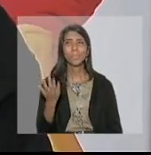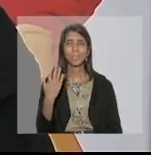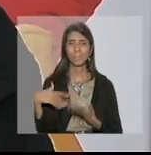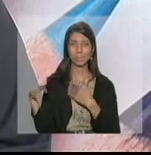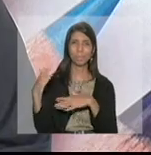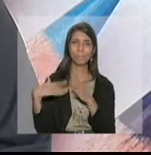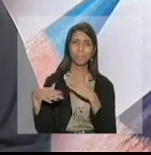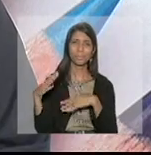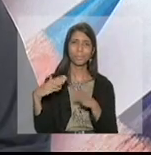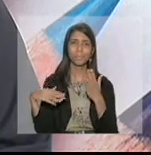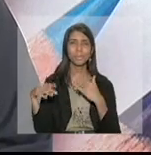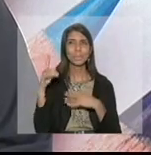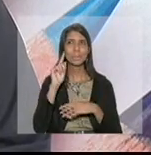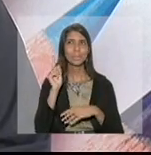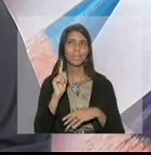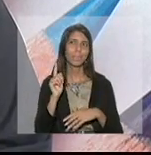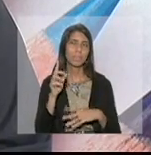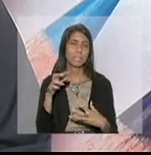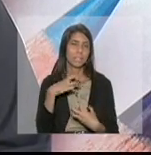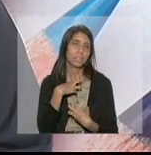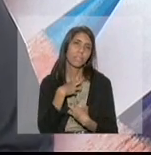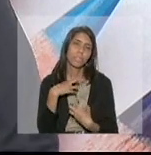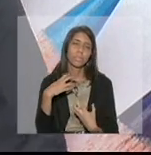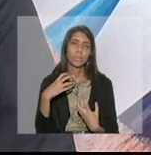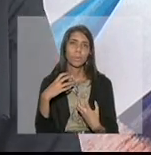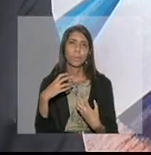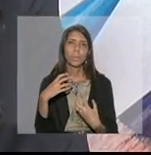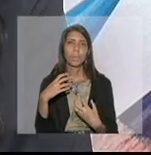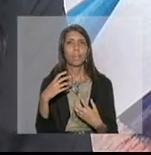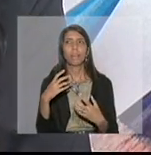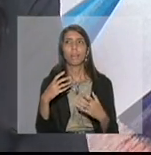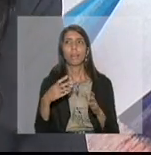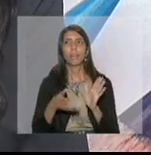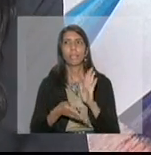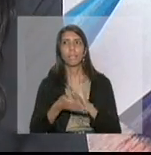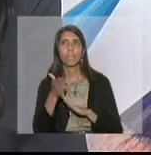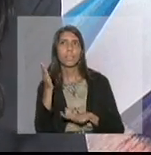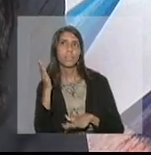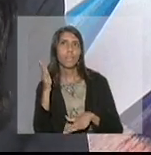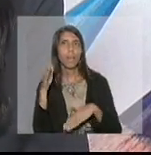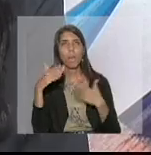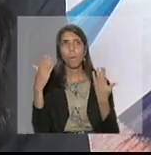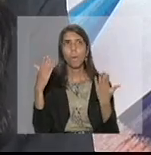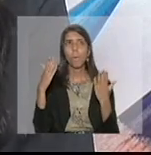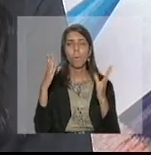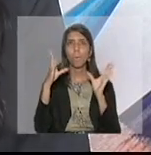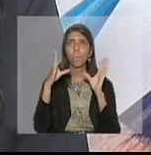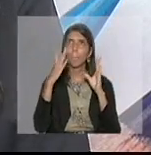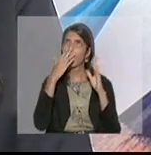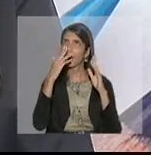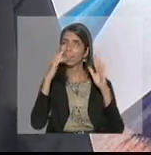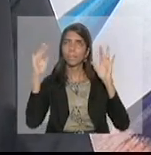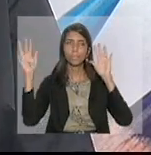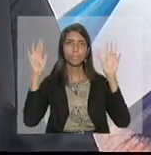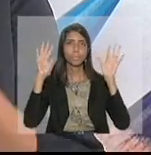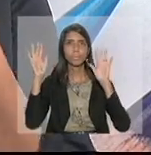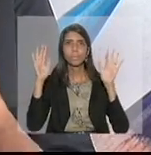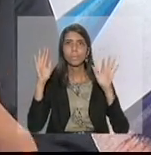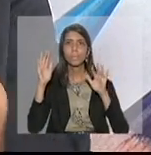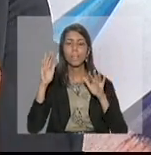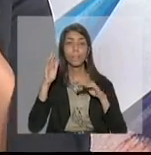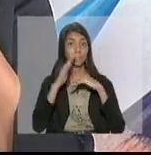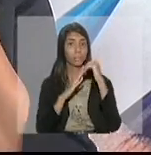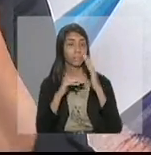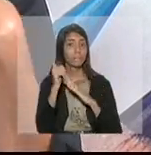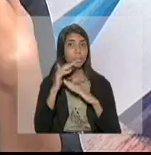E antigamente tinha uma coisa, não sei se foi isso que te mobilizou, se foi a questão da viagem, ou de estar nas nuvens, não sei o que foi. Mas, enfim, era